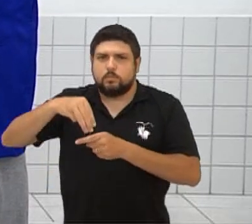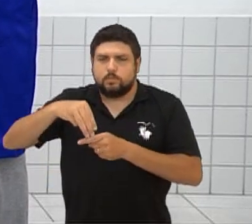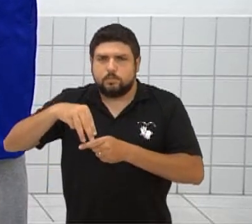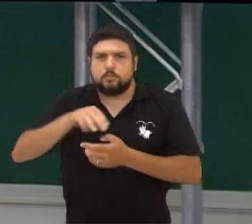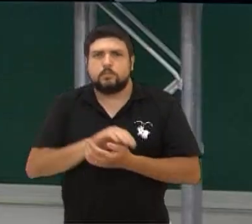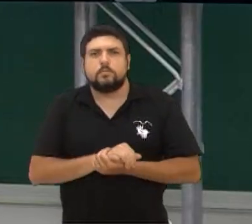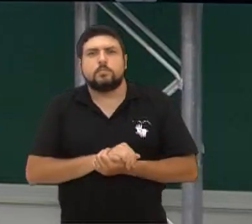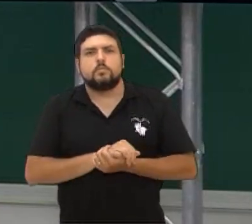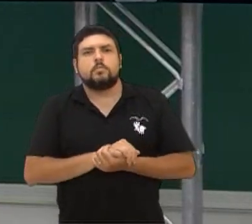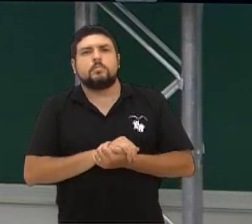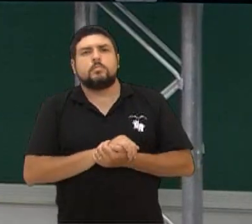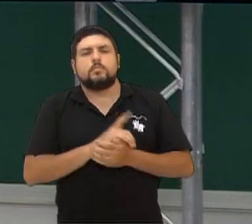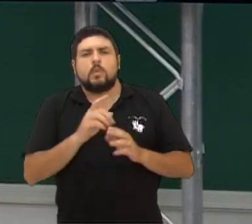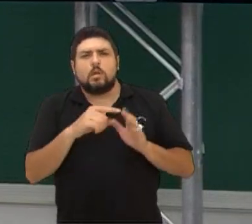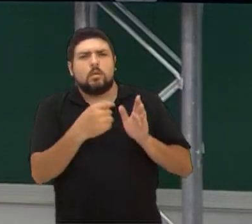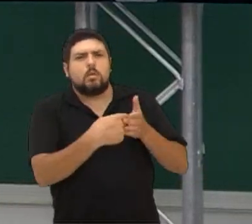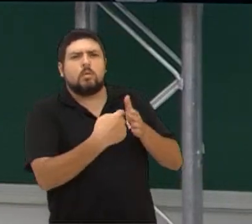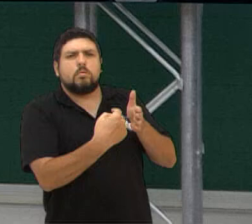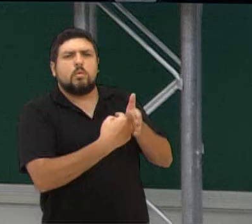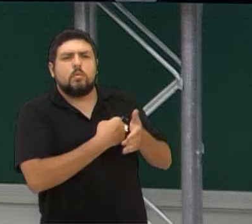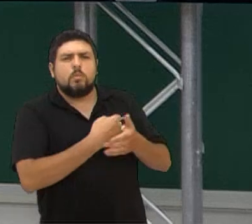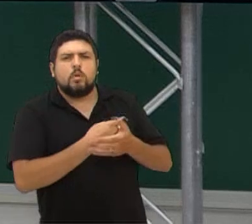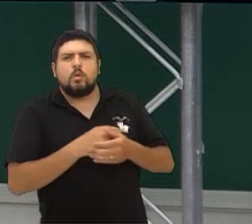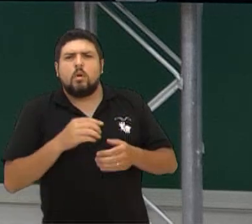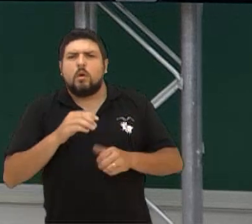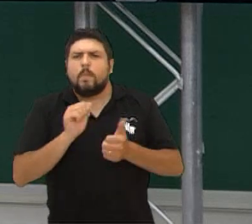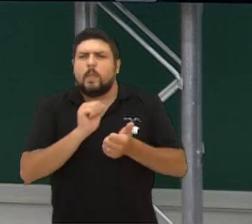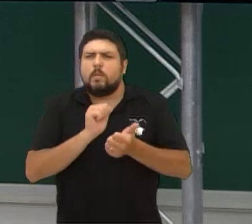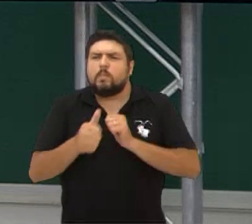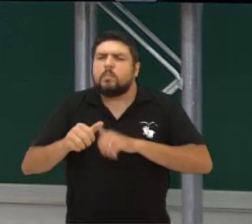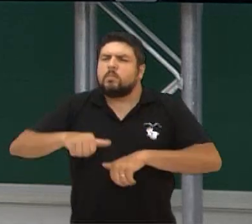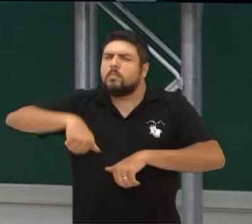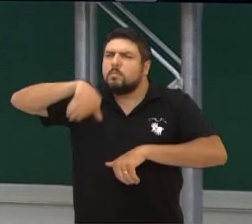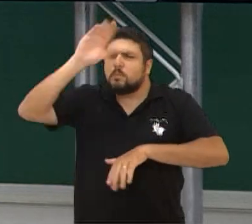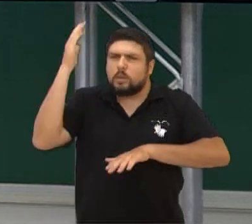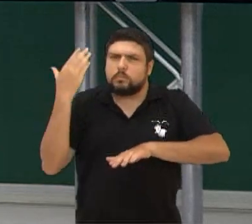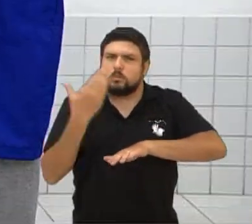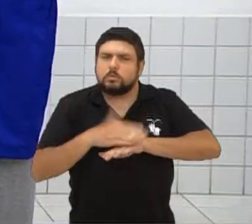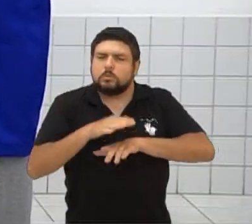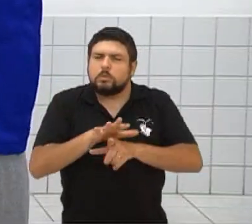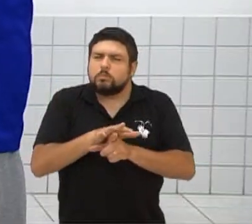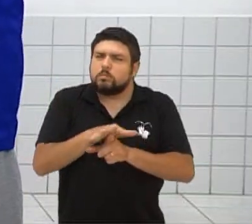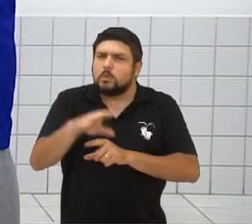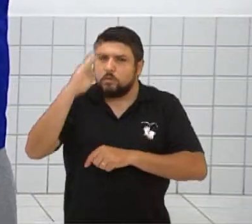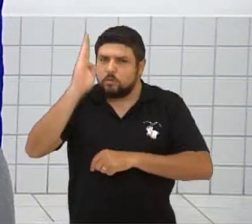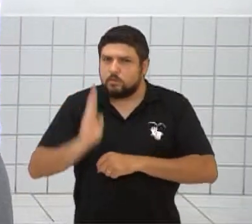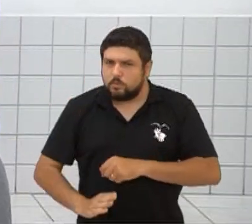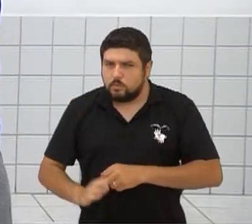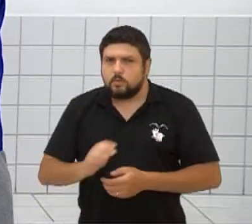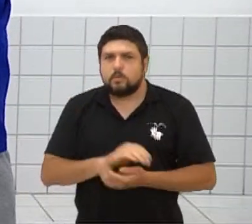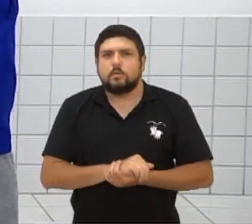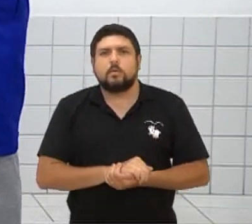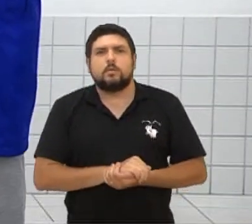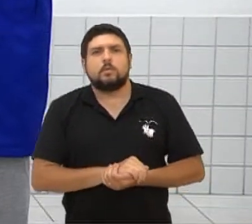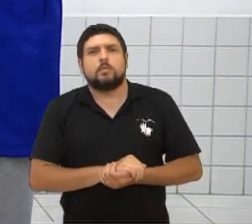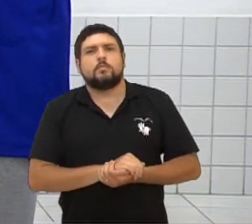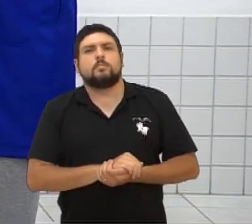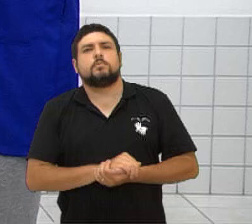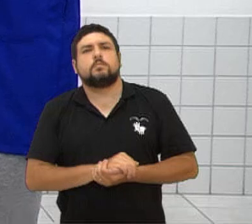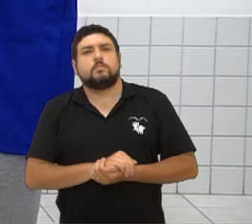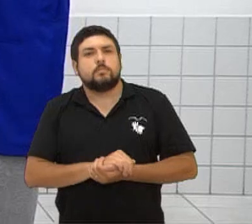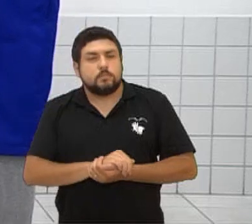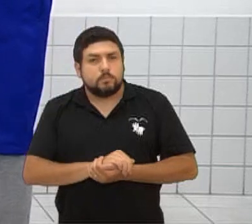ela perguntou assim, qual é o esporte mais praticado no Brasil? O esporte mais praticado no Brasil, professor? Boa